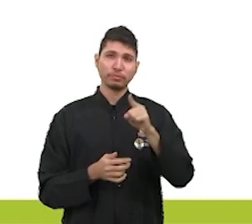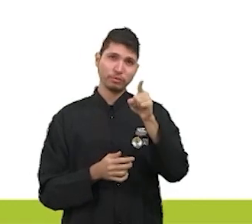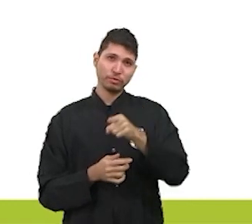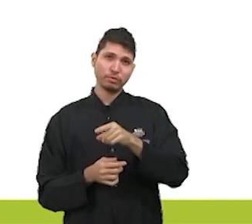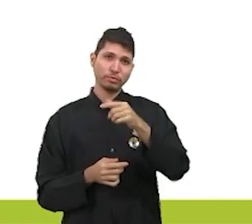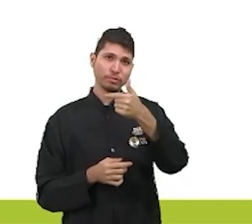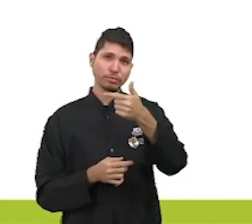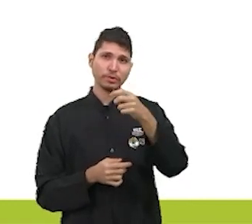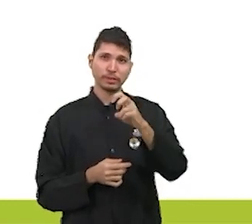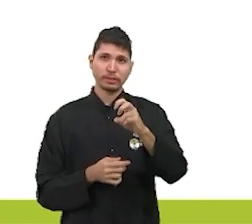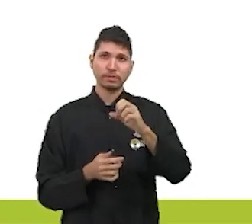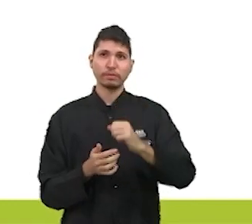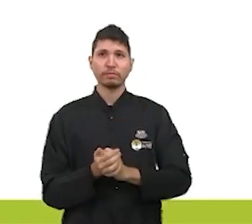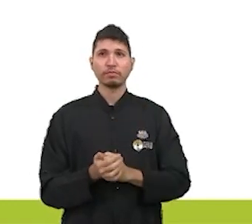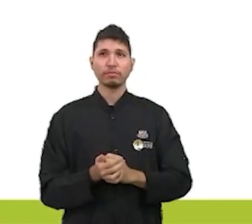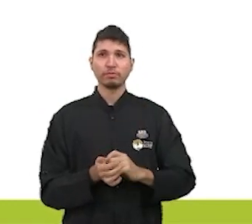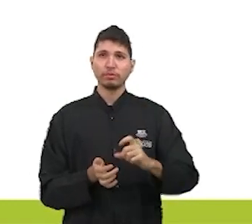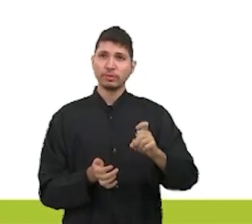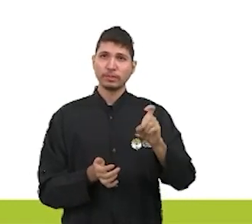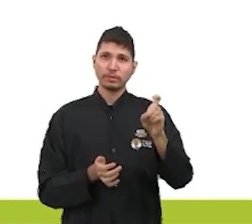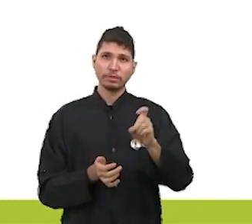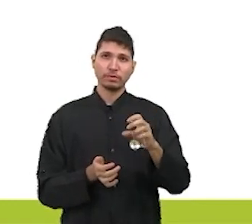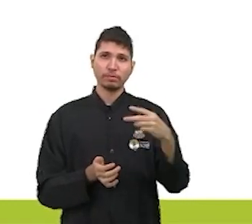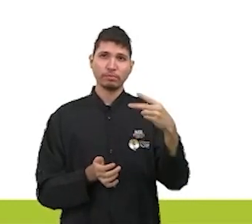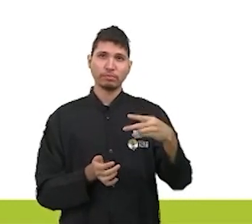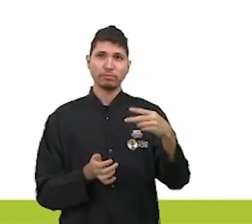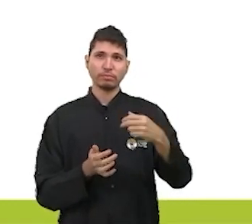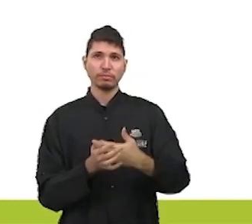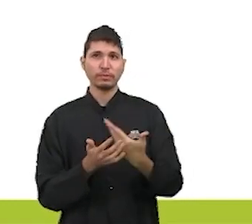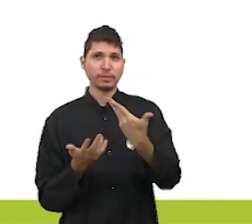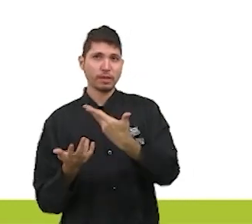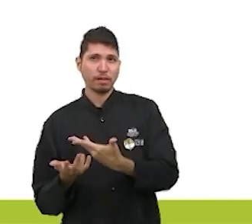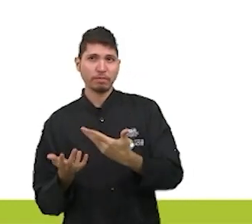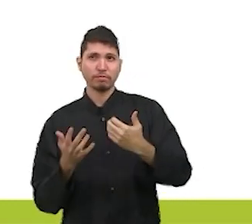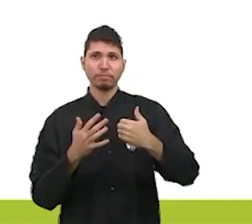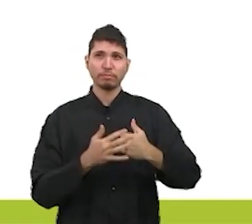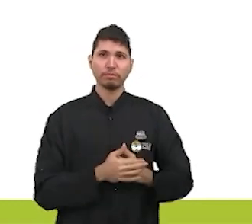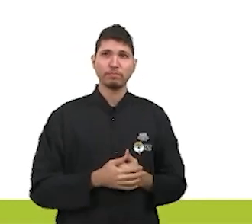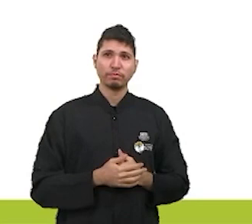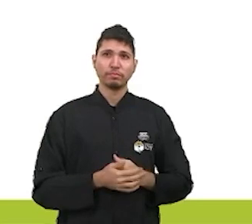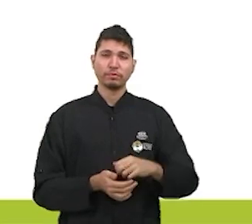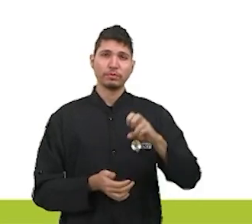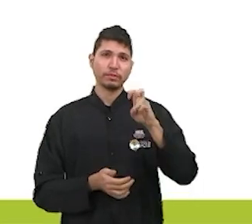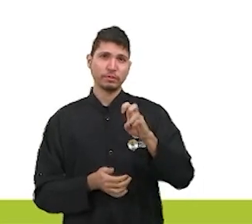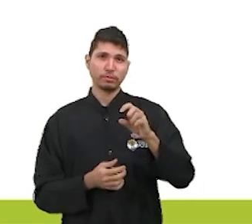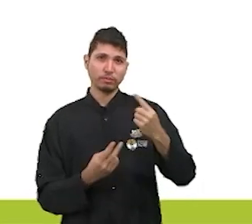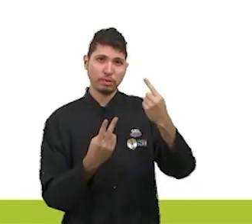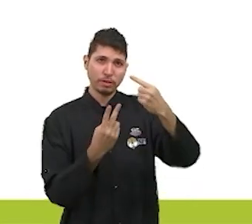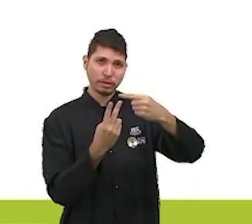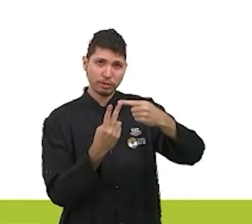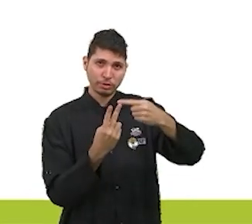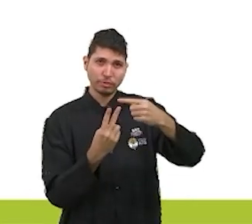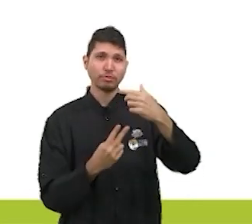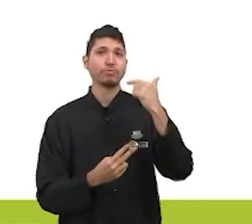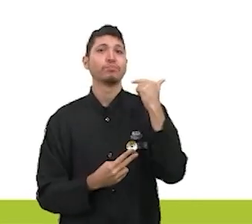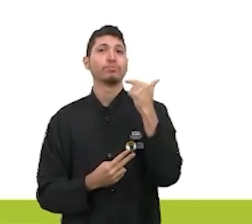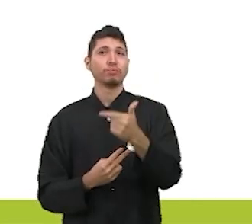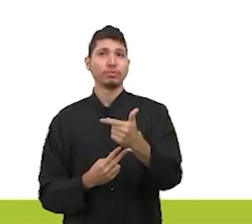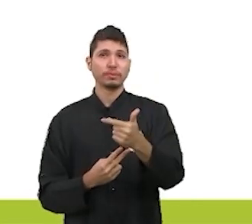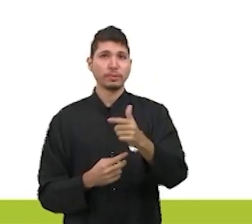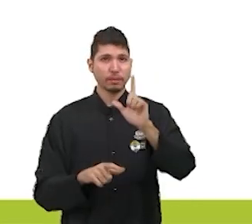igual a 5. E a raiz de 2 fica. Essa aqui é a alternativa. 5 raiz de 2, letra